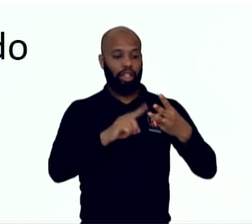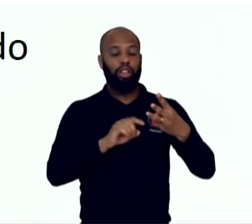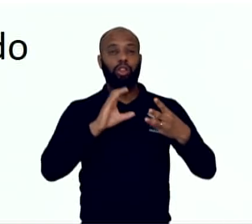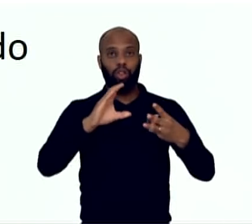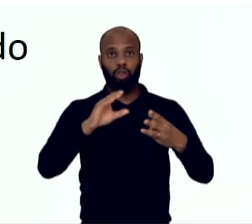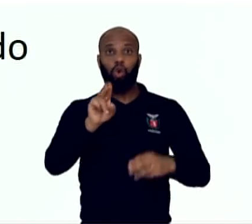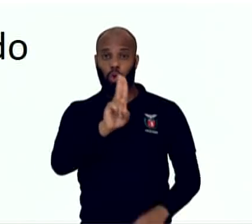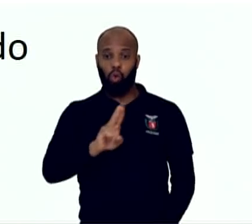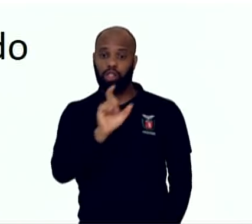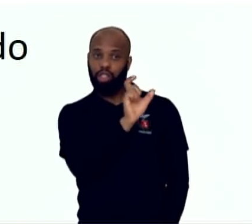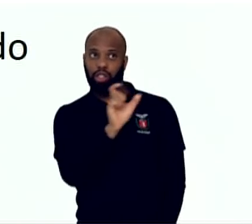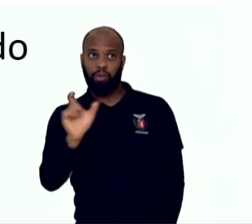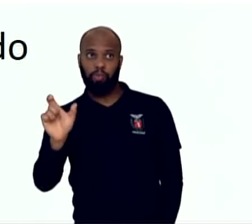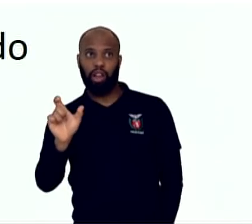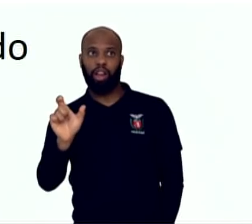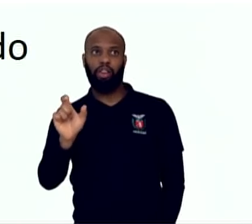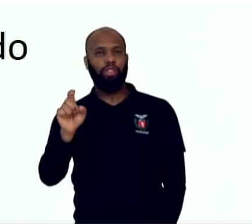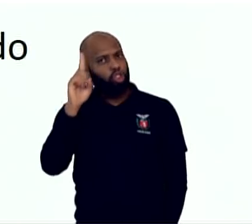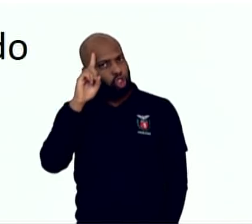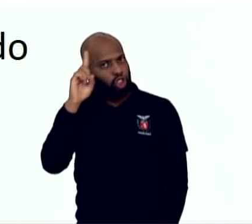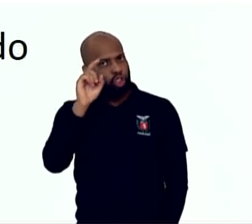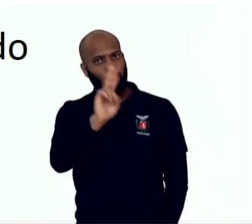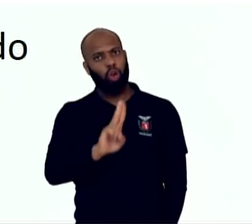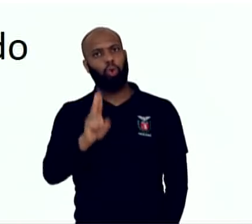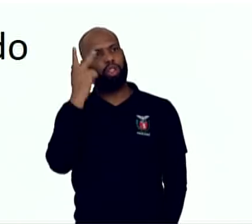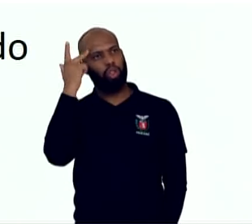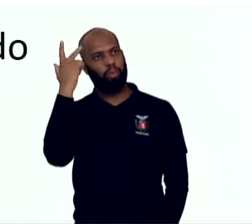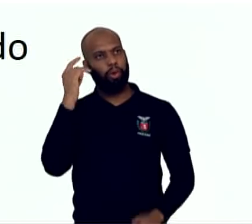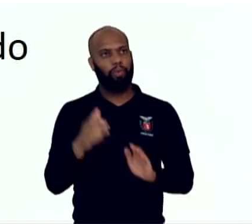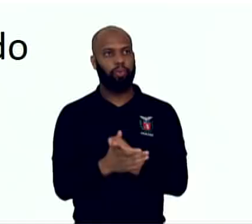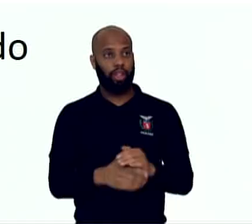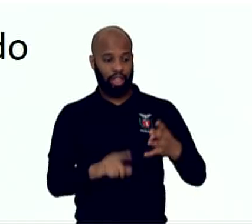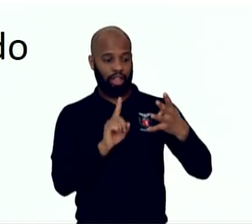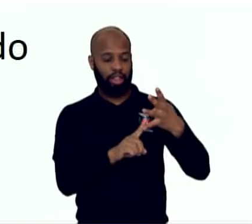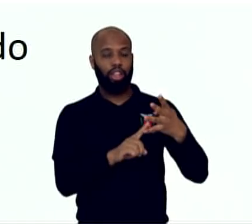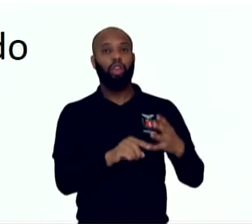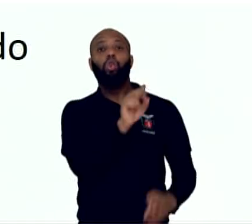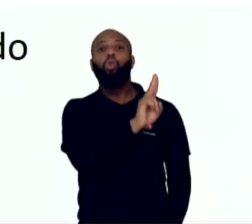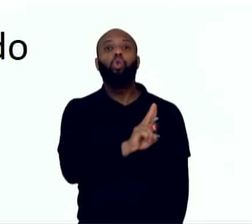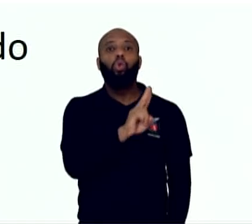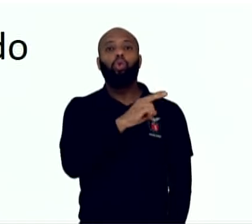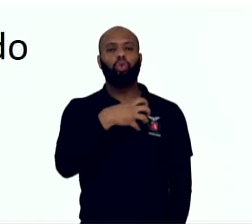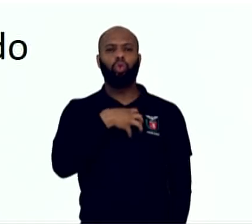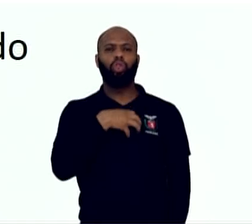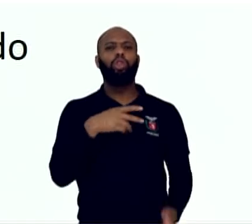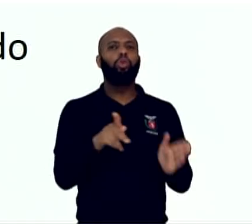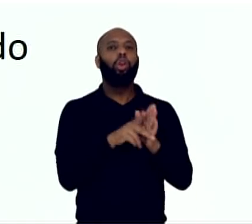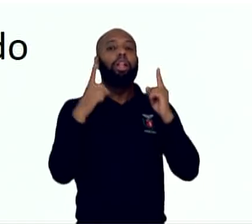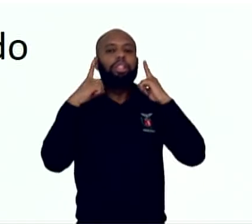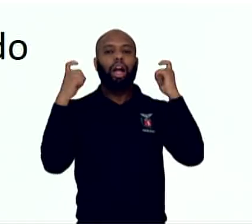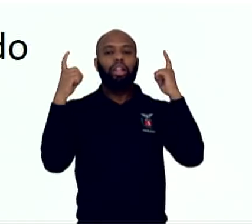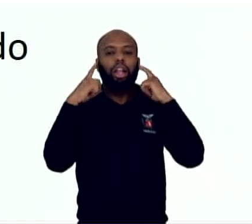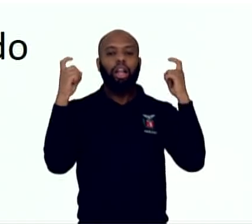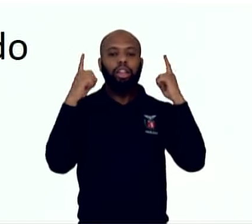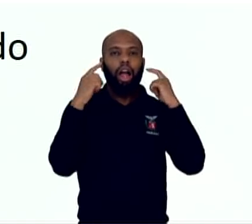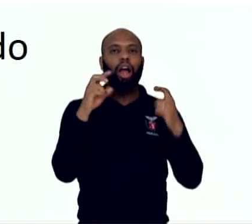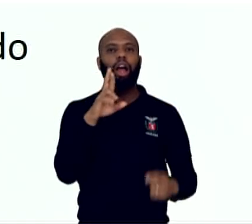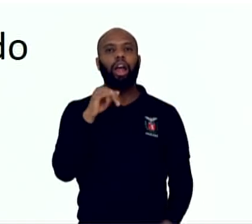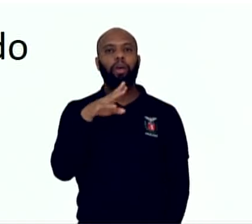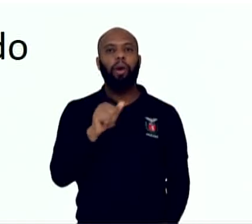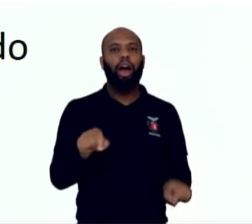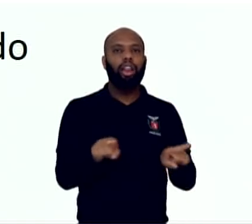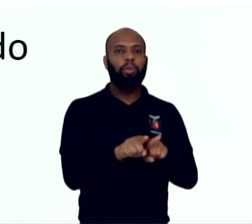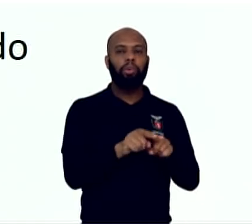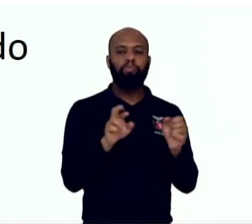sentido semelhante ao uso do dia a dia. Ou ainda, ao uso dos recursos sonoros da rima e do